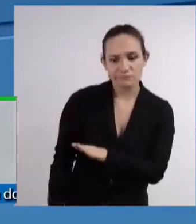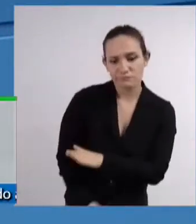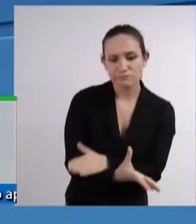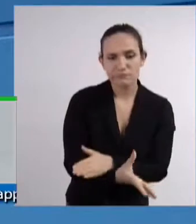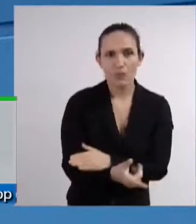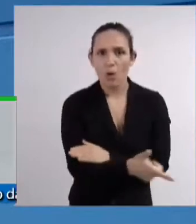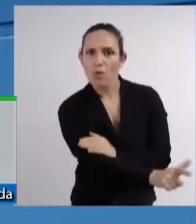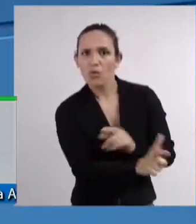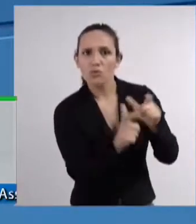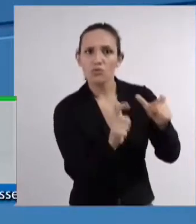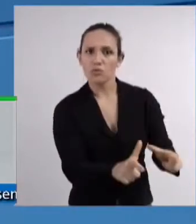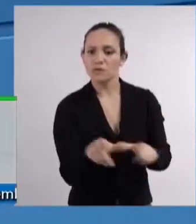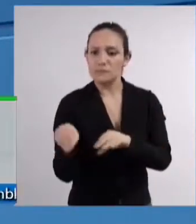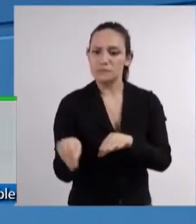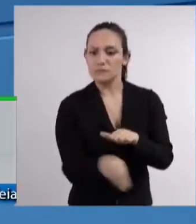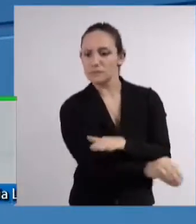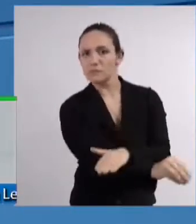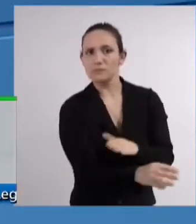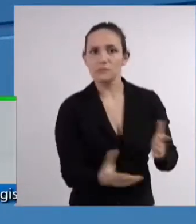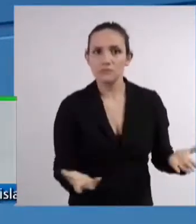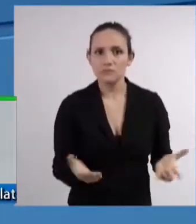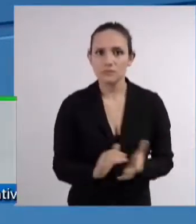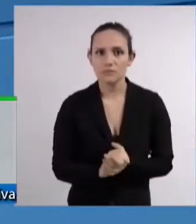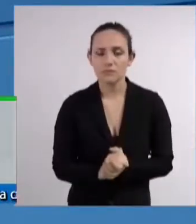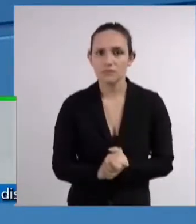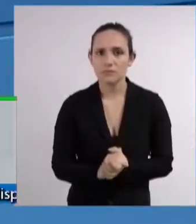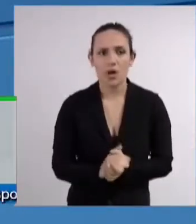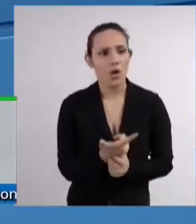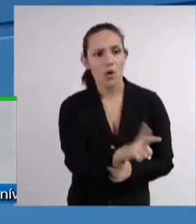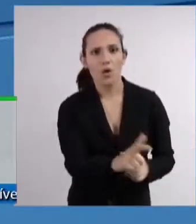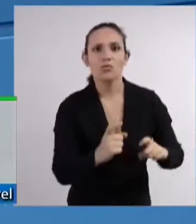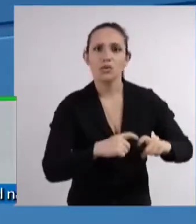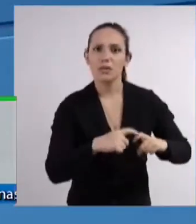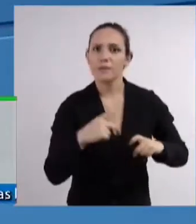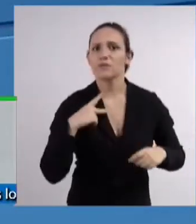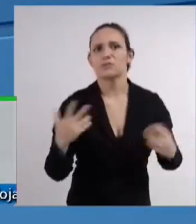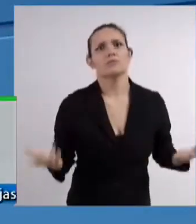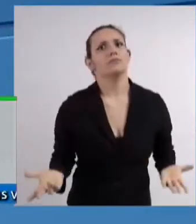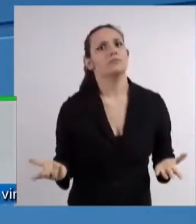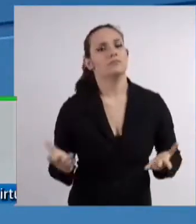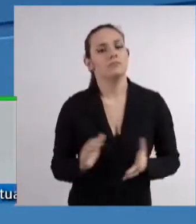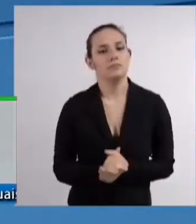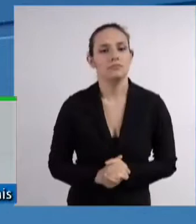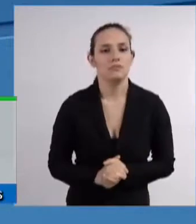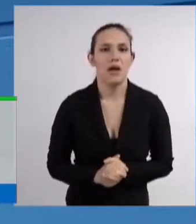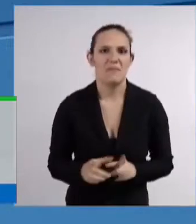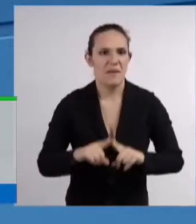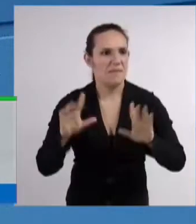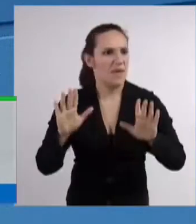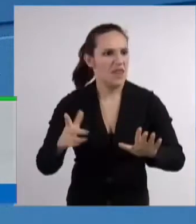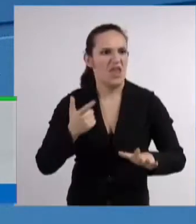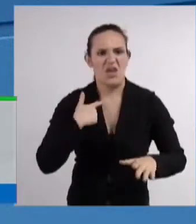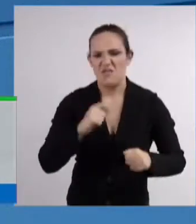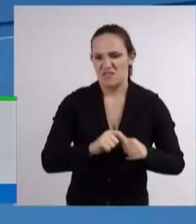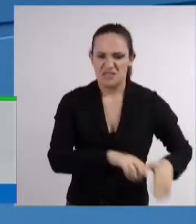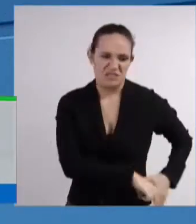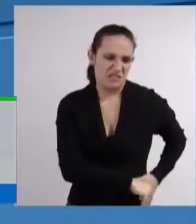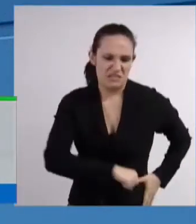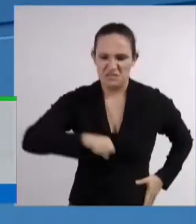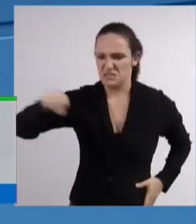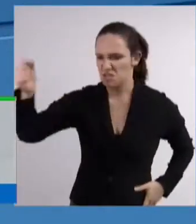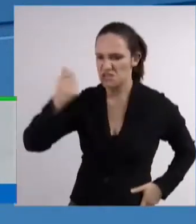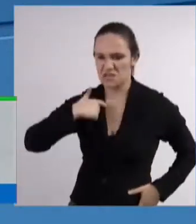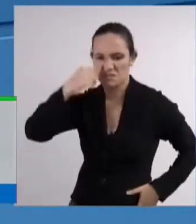por alguém que vai vir com uma espada e vai fazer, olha, nós vamos resolver, não vai resolver. Não vai, por mais